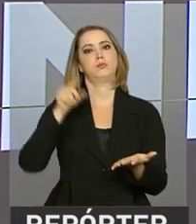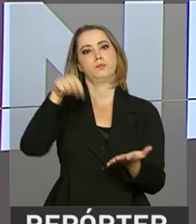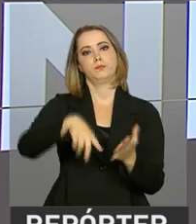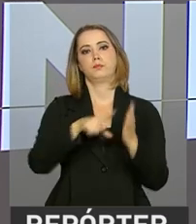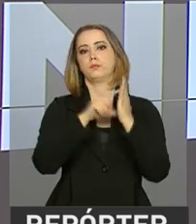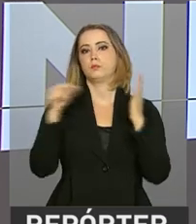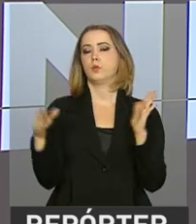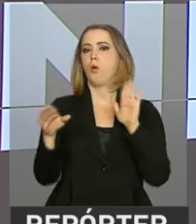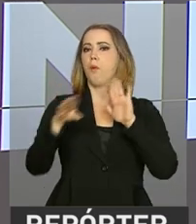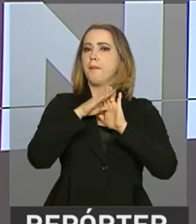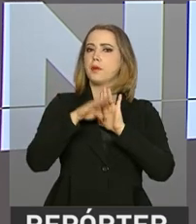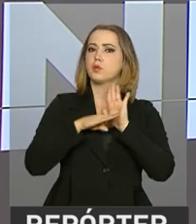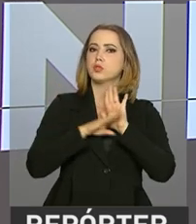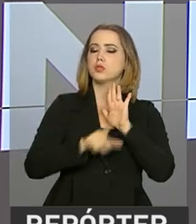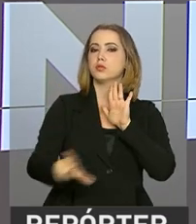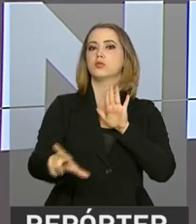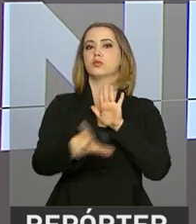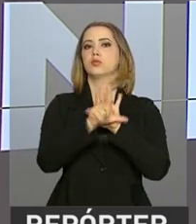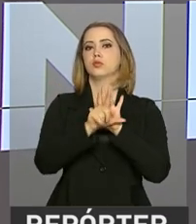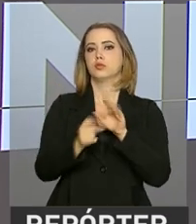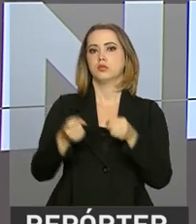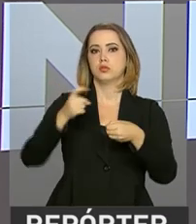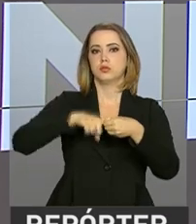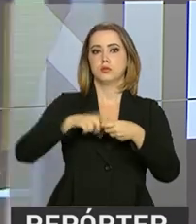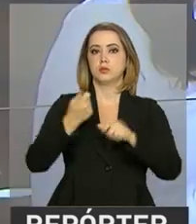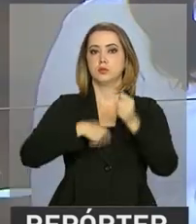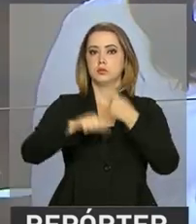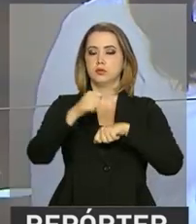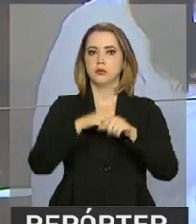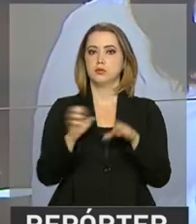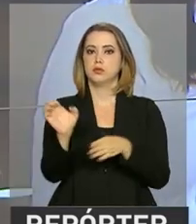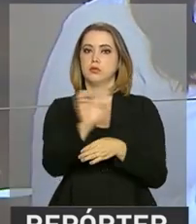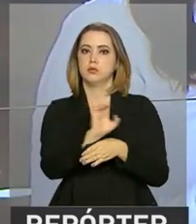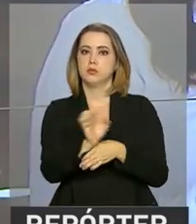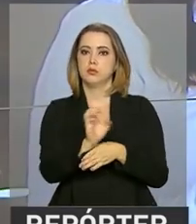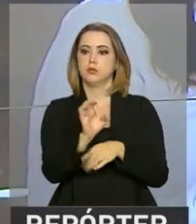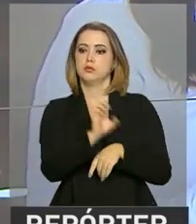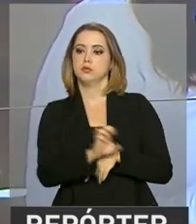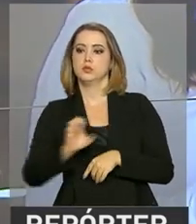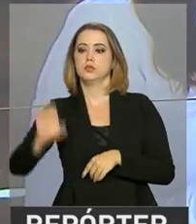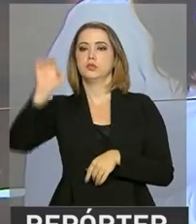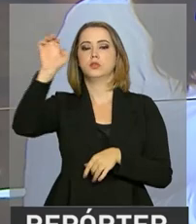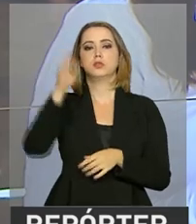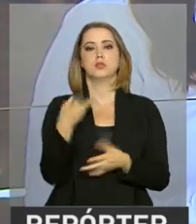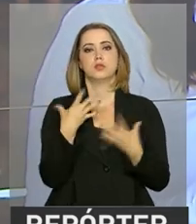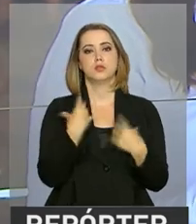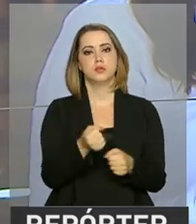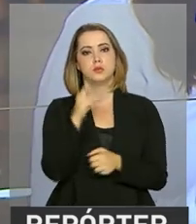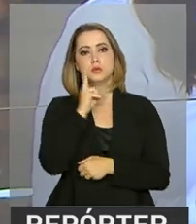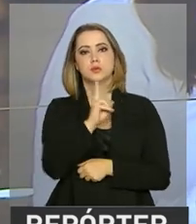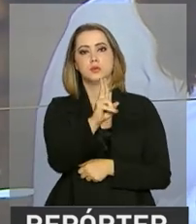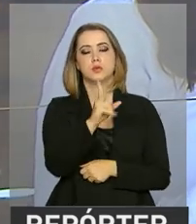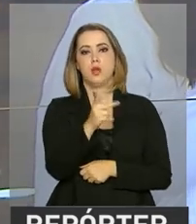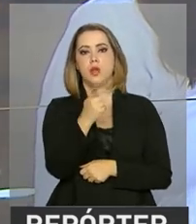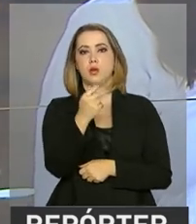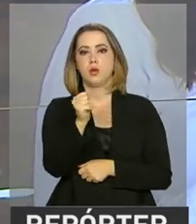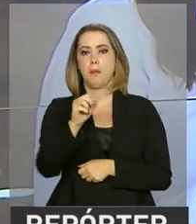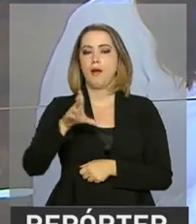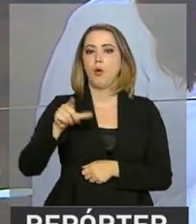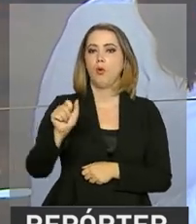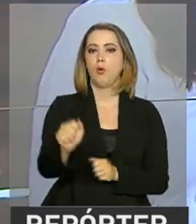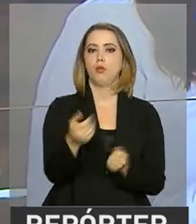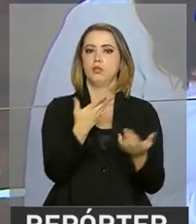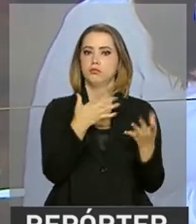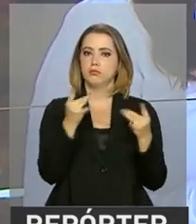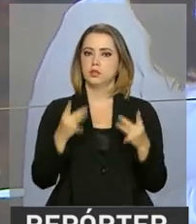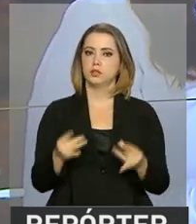Planalto foi o projeto de lei para a recuperação financeira dos estados. Vamos então ao vivo ao Palácio do Planalto conversar com a repórter Paula Deorte. Paula,